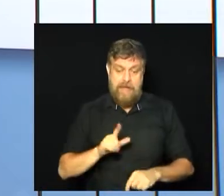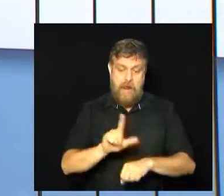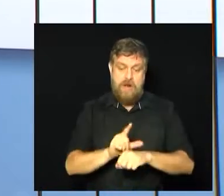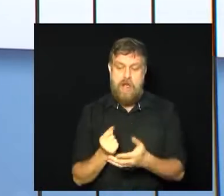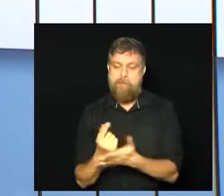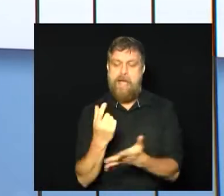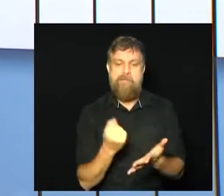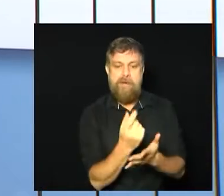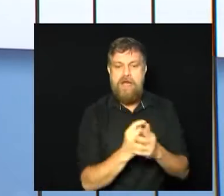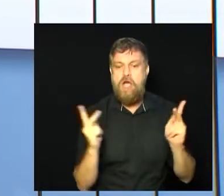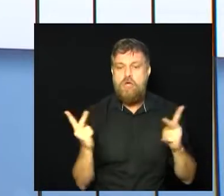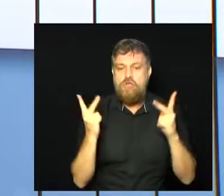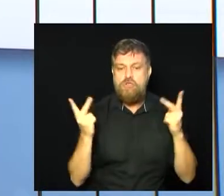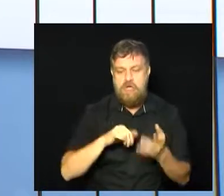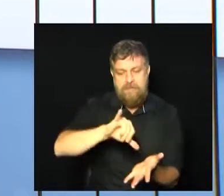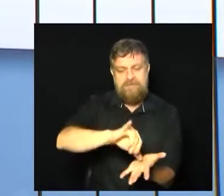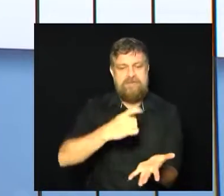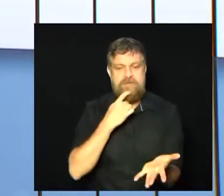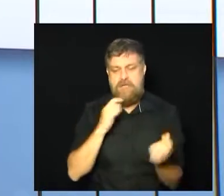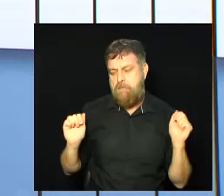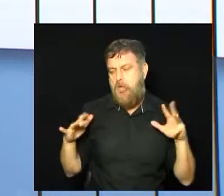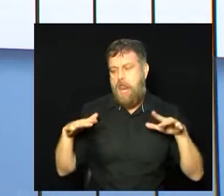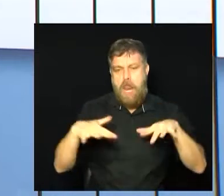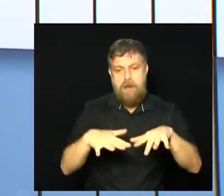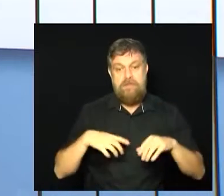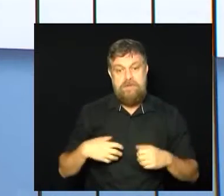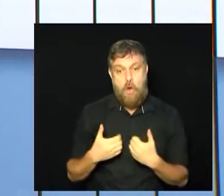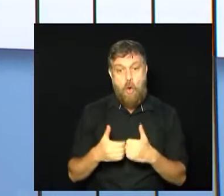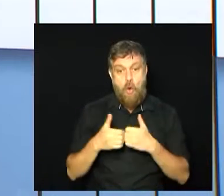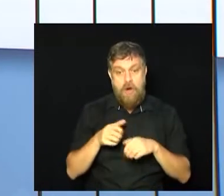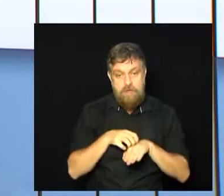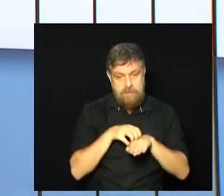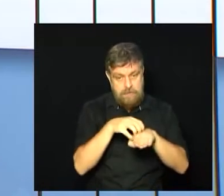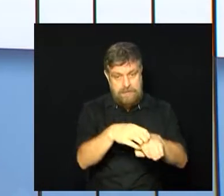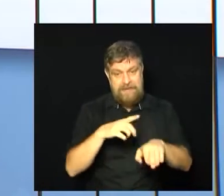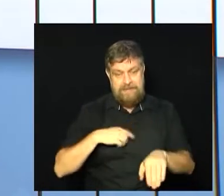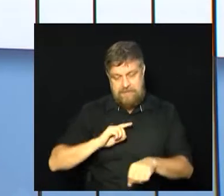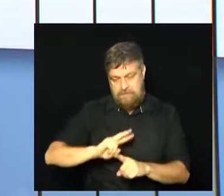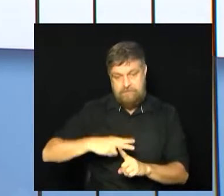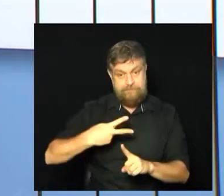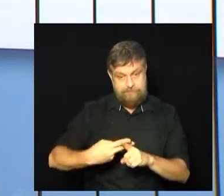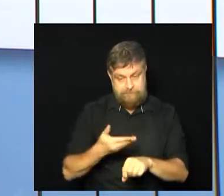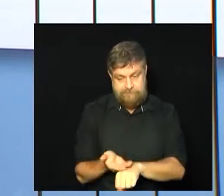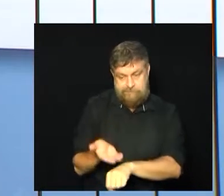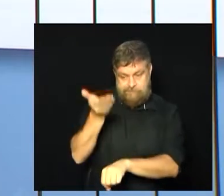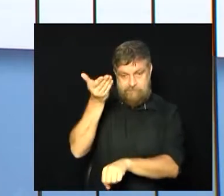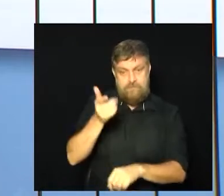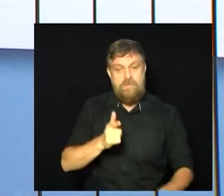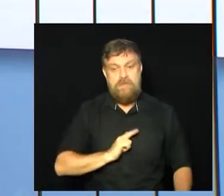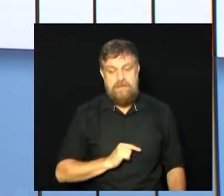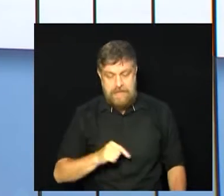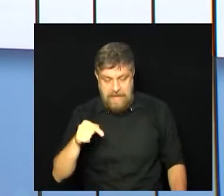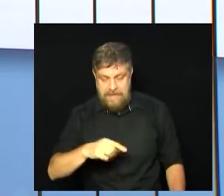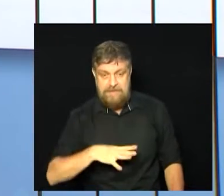gente indo ao shopping, ao centro da cidade. Por isso, algumas linhas aqui da cidade de Campinas ganharam reforços. Nós temos aqui,